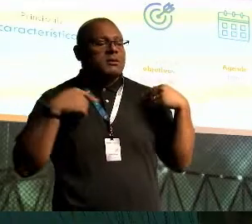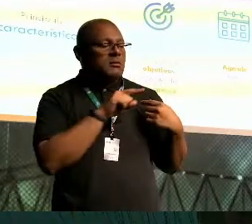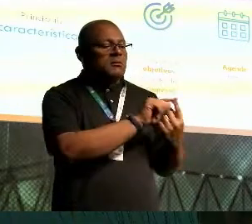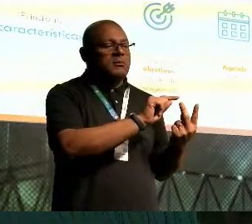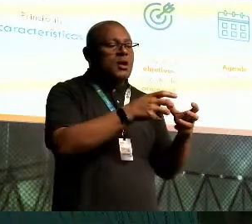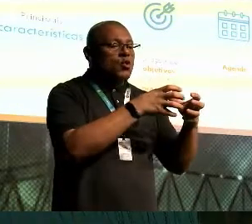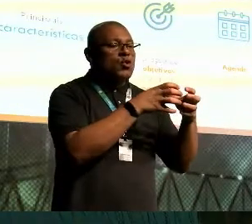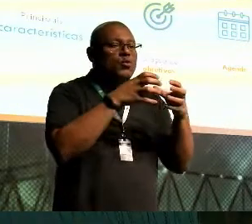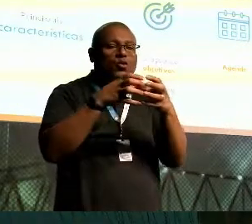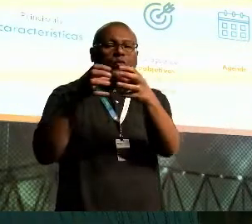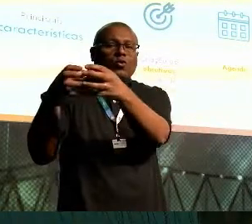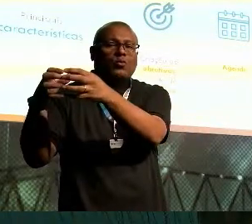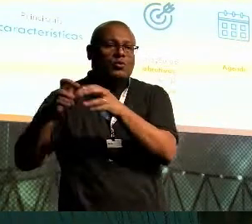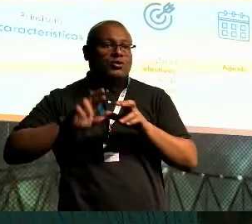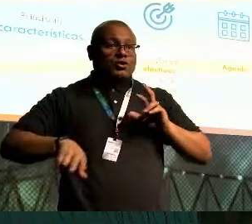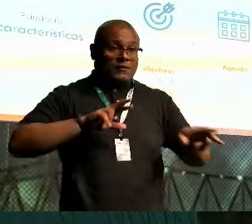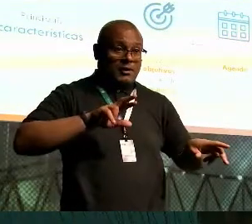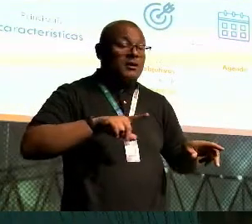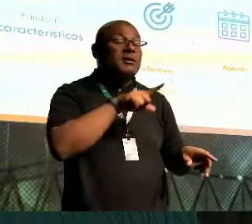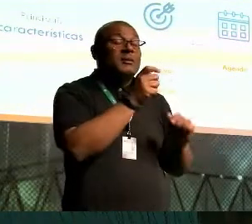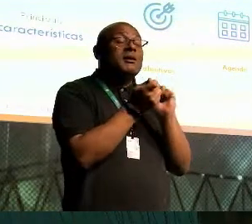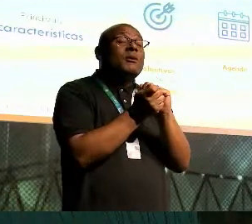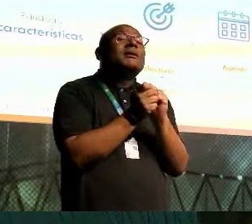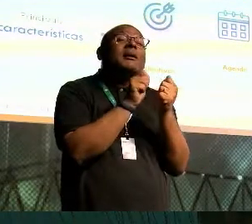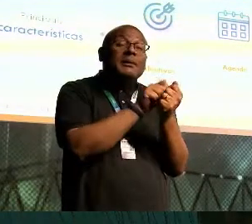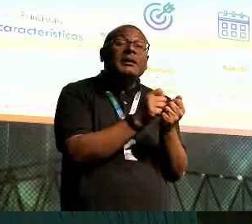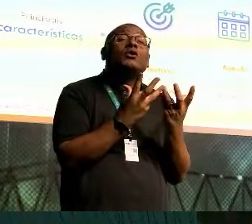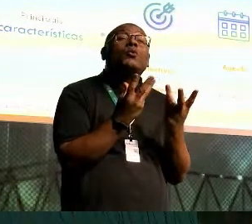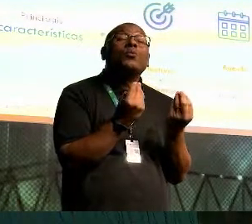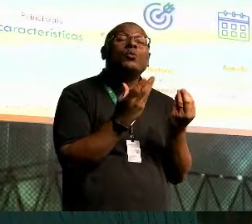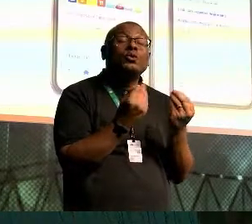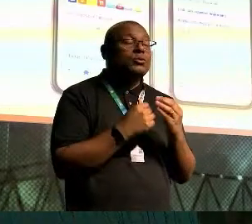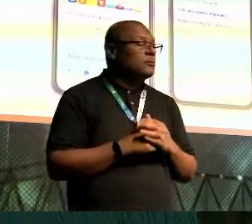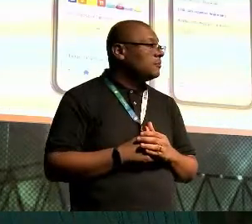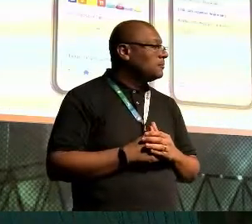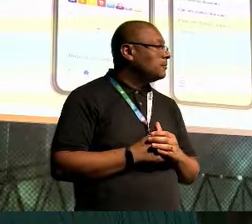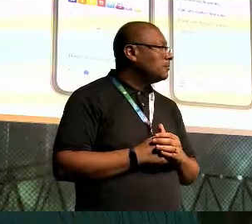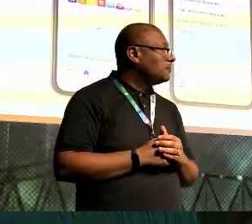Vocês vão ver que eles já estão usando bastante customização.